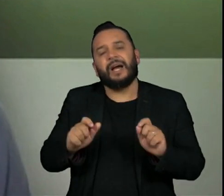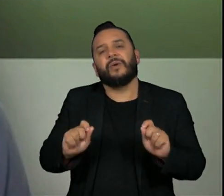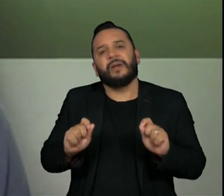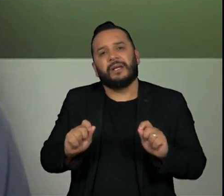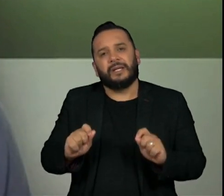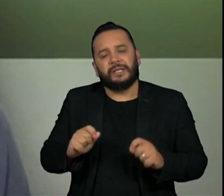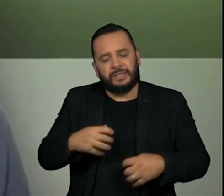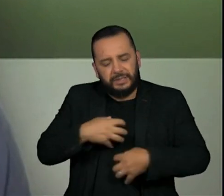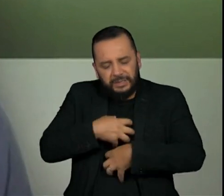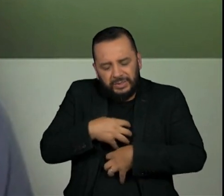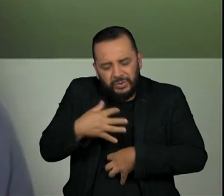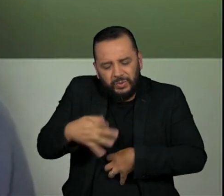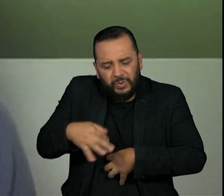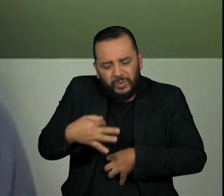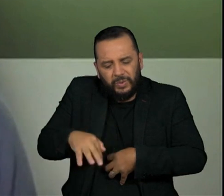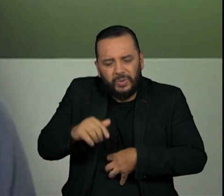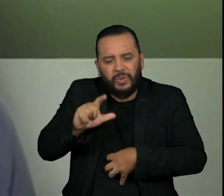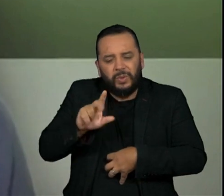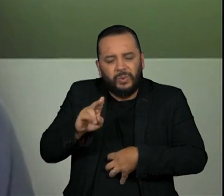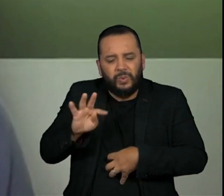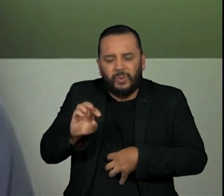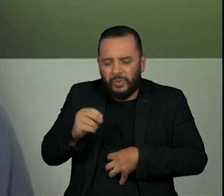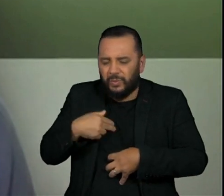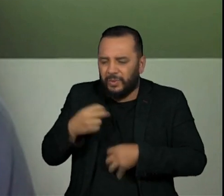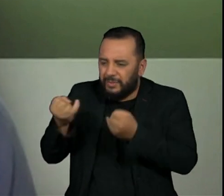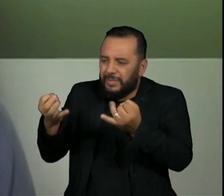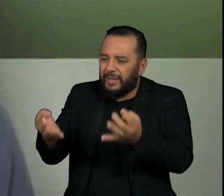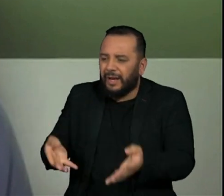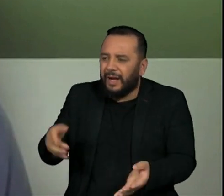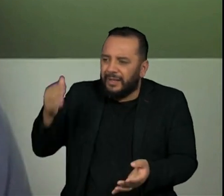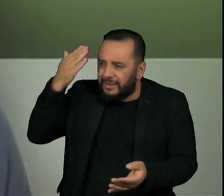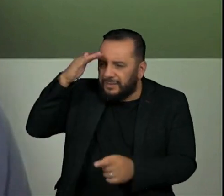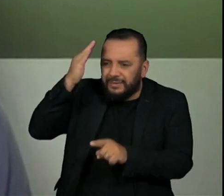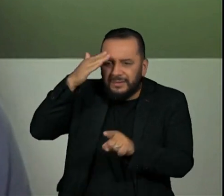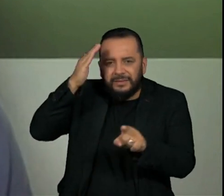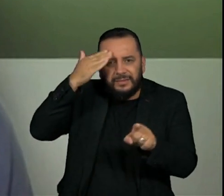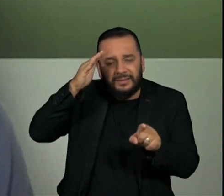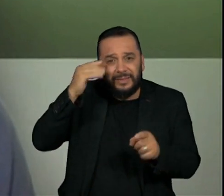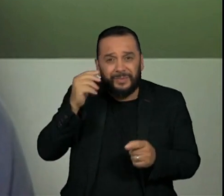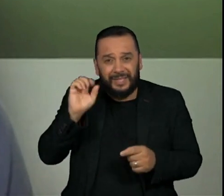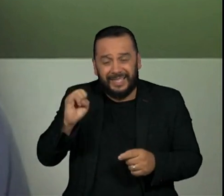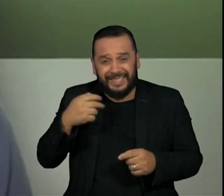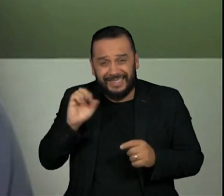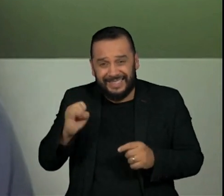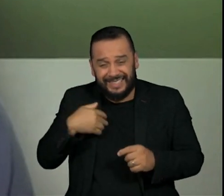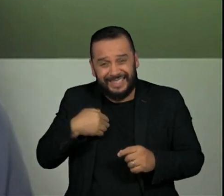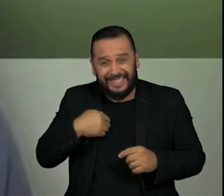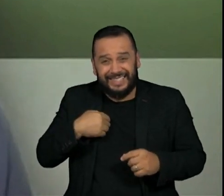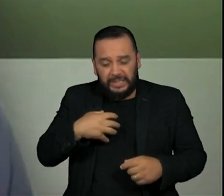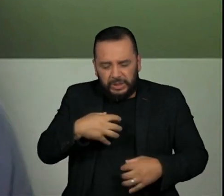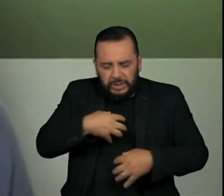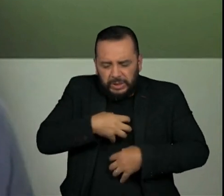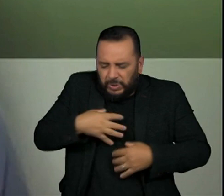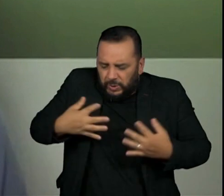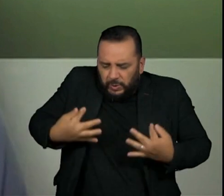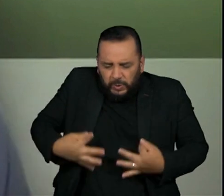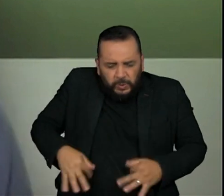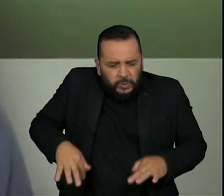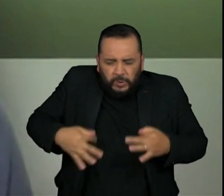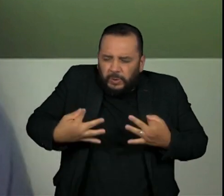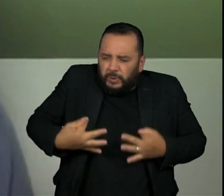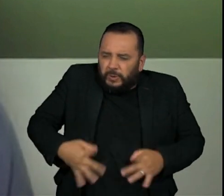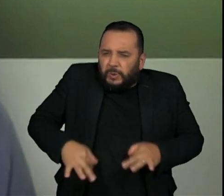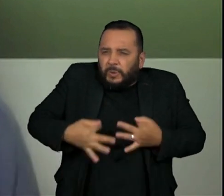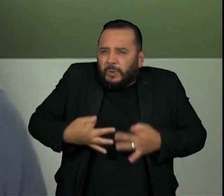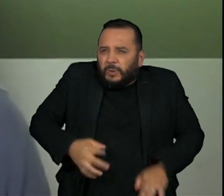ser ouvido, compreendido, porque luto travado se torna ódio. E não podemos dormir